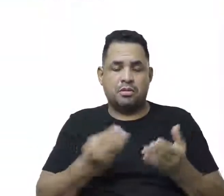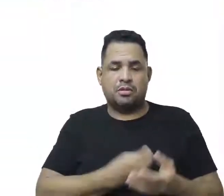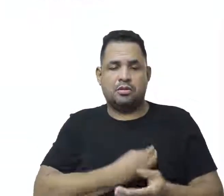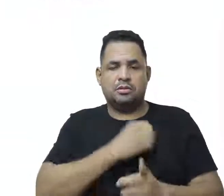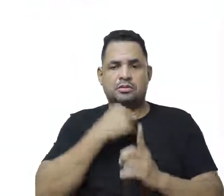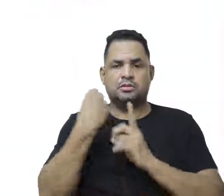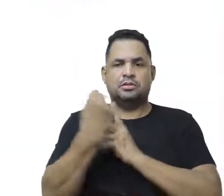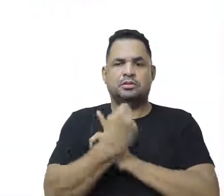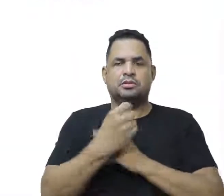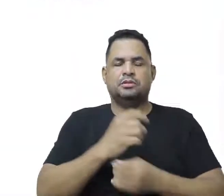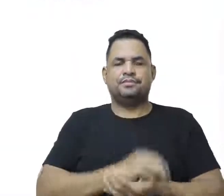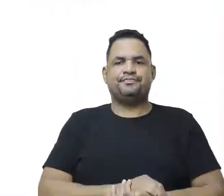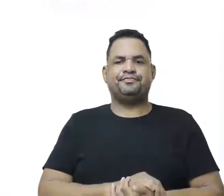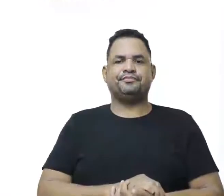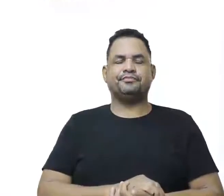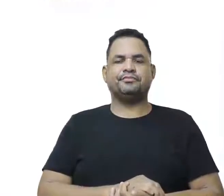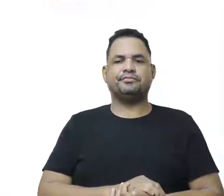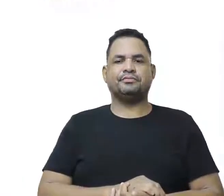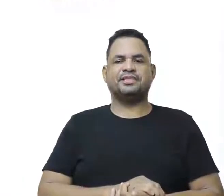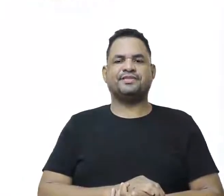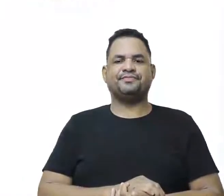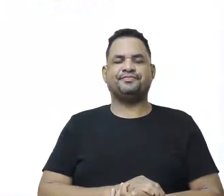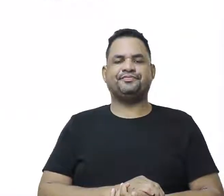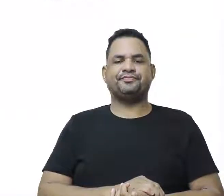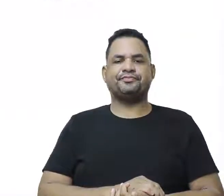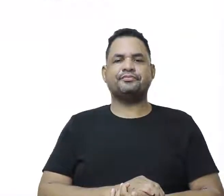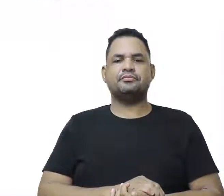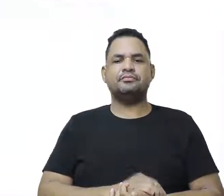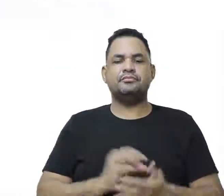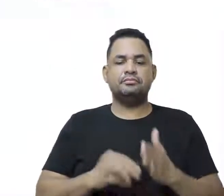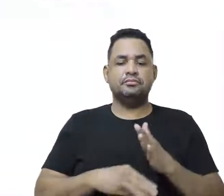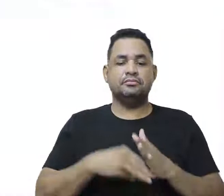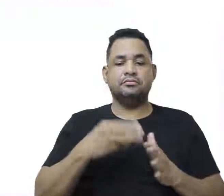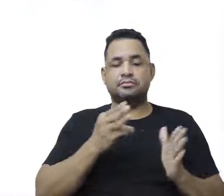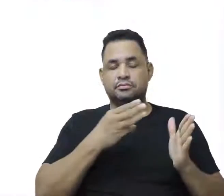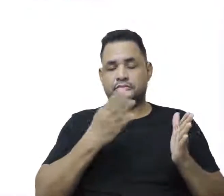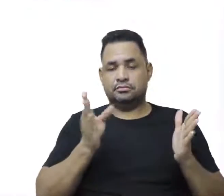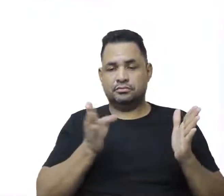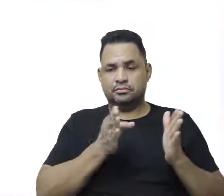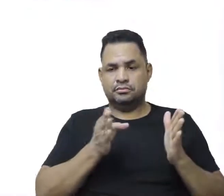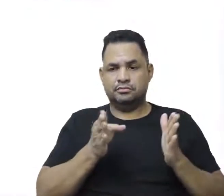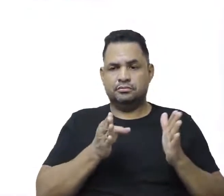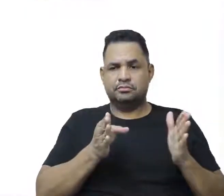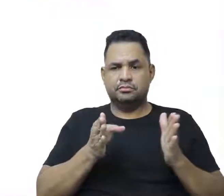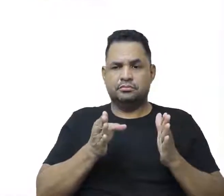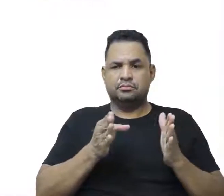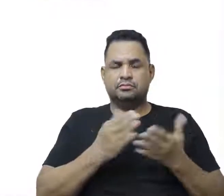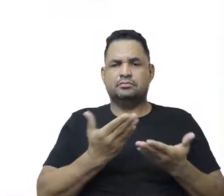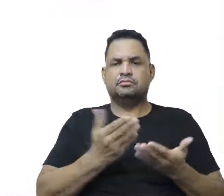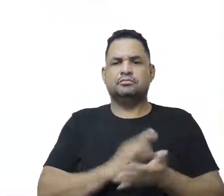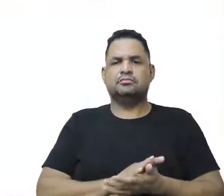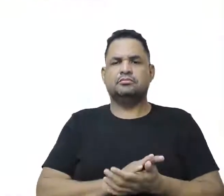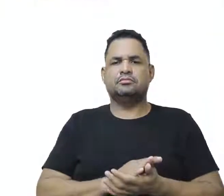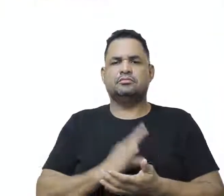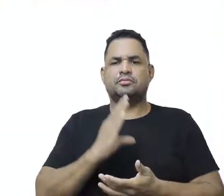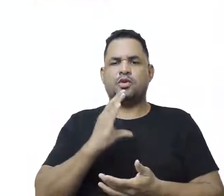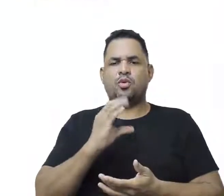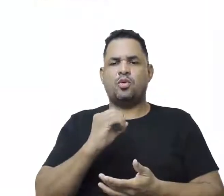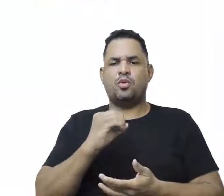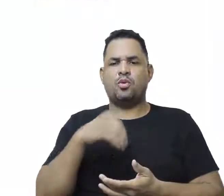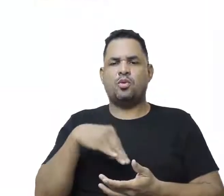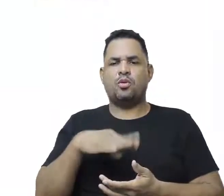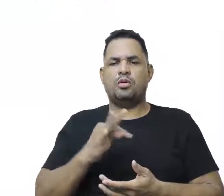então aqui né é o seria o terceiro estágio e aqui o conte